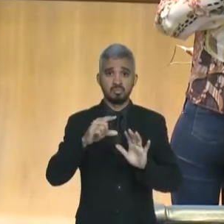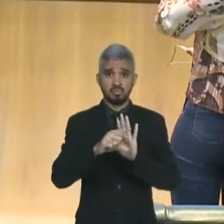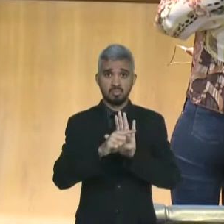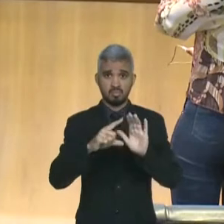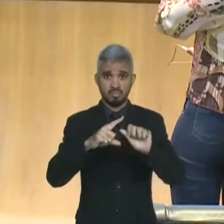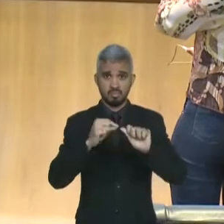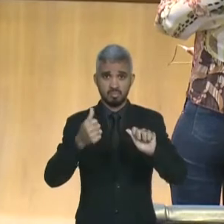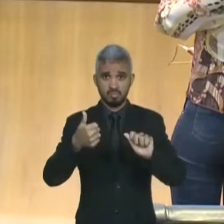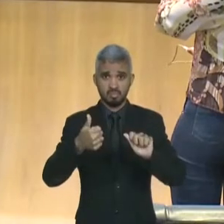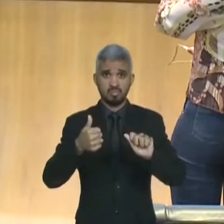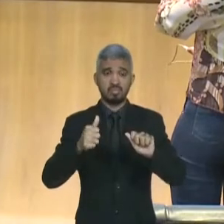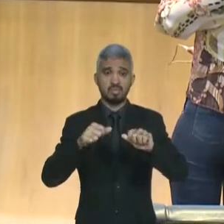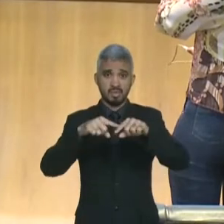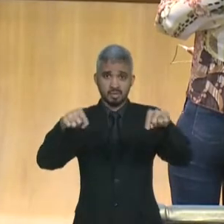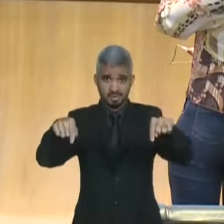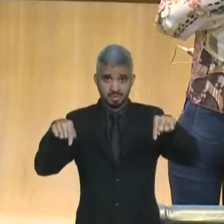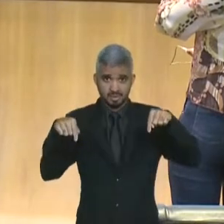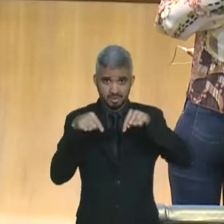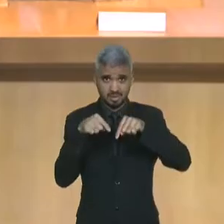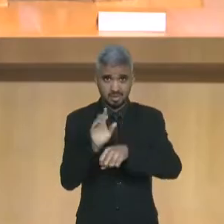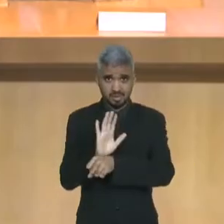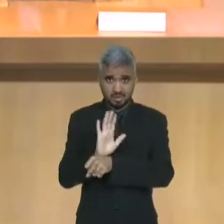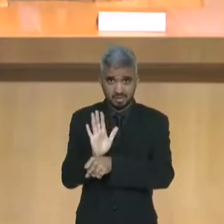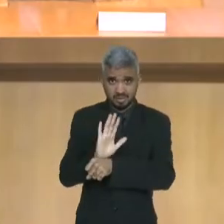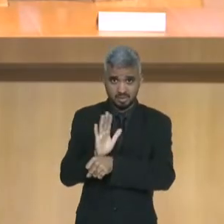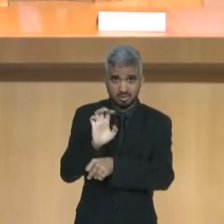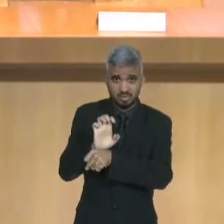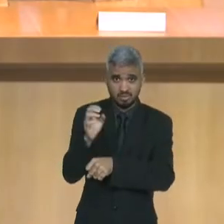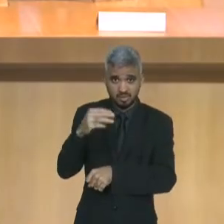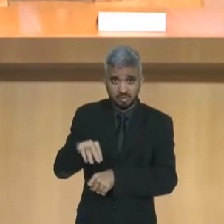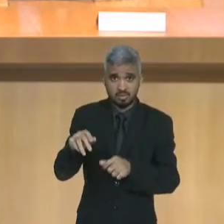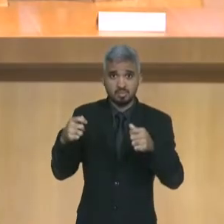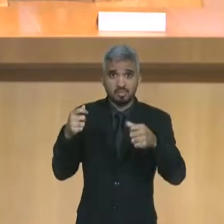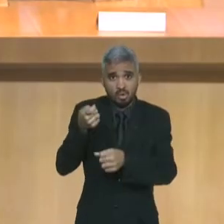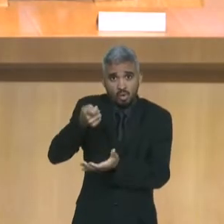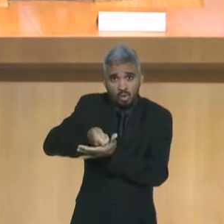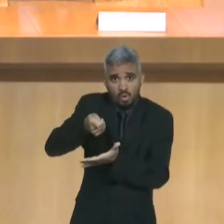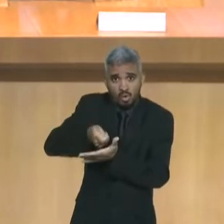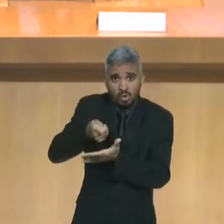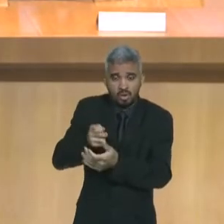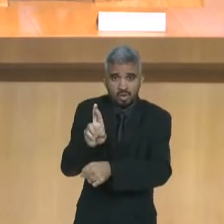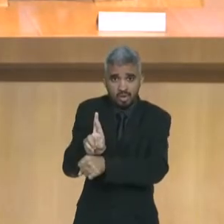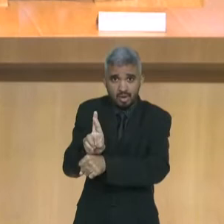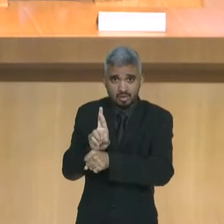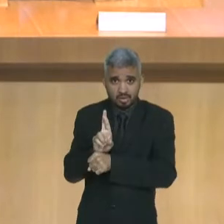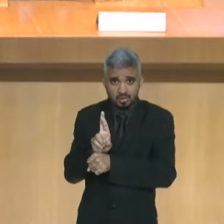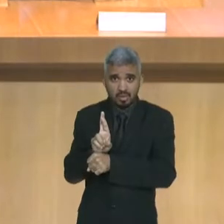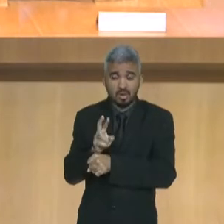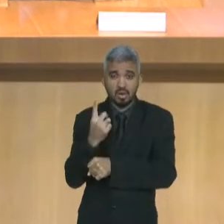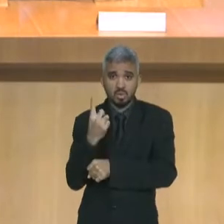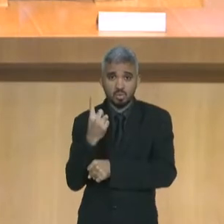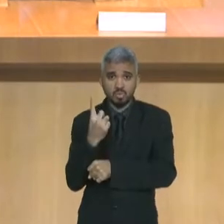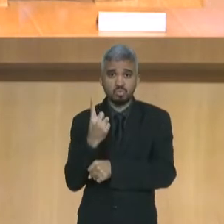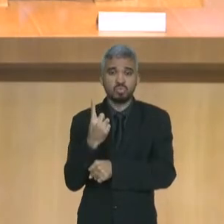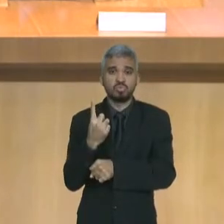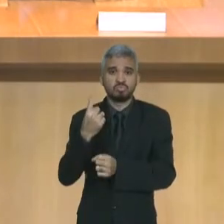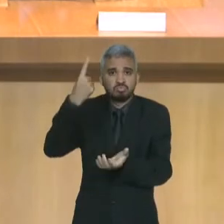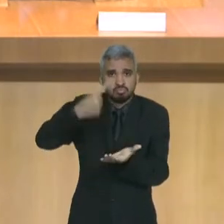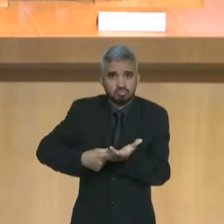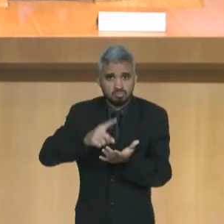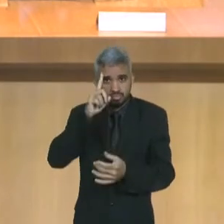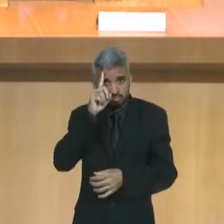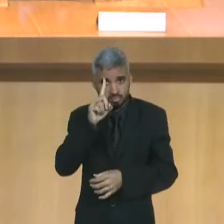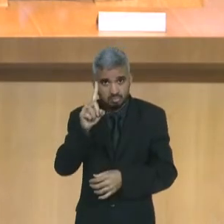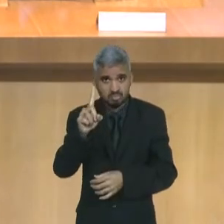no estado do Maranhão obrigadas a reservar, no mínimo, uma sessão mensal destinada a pessoas com transtorno do